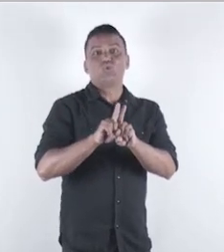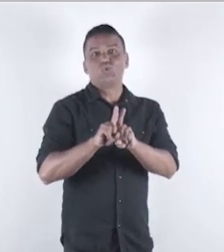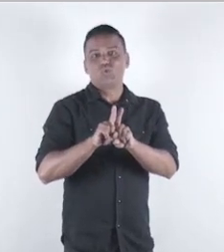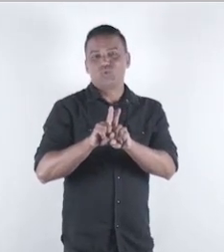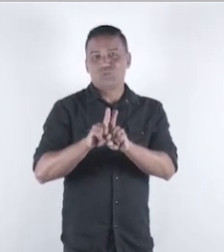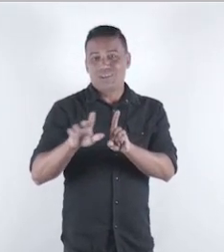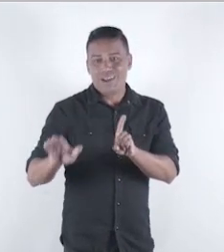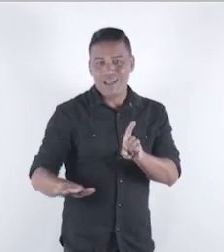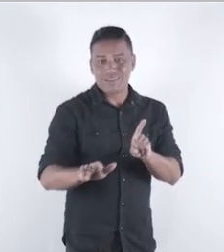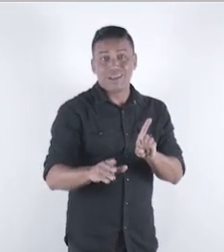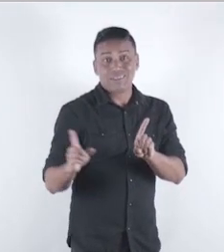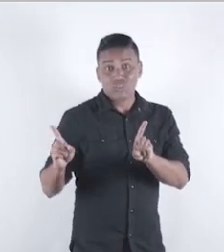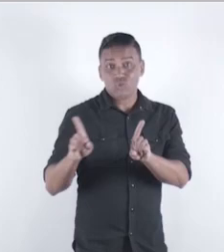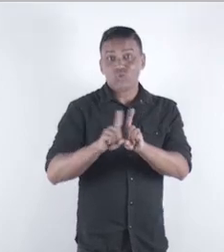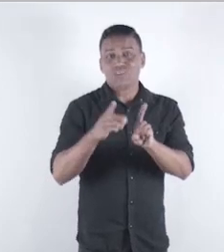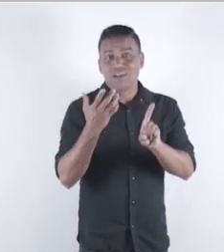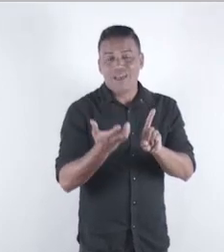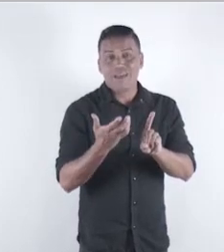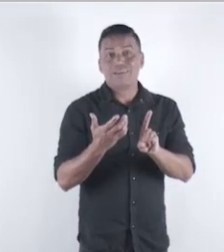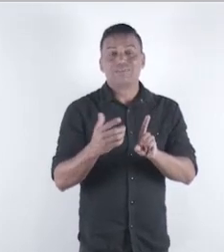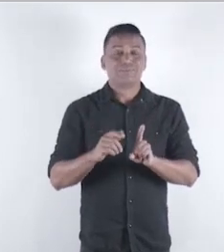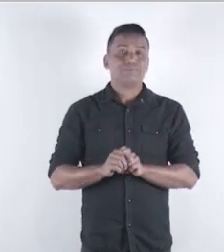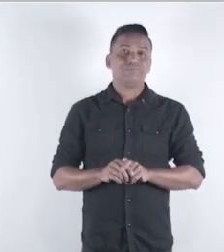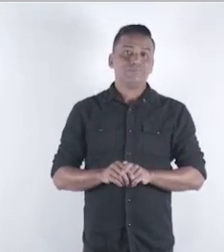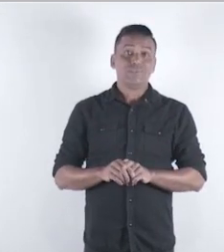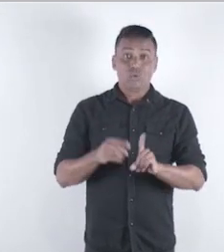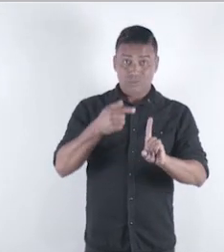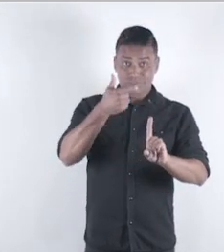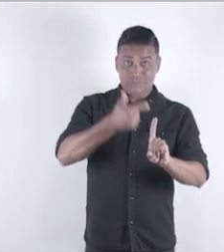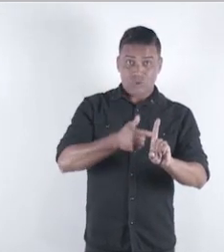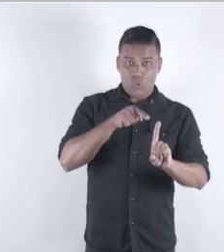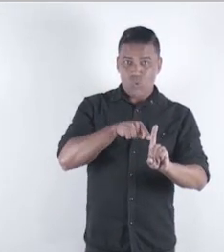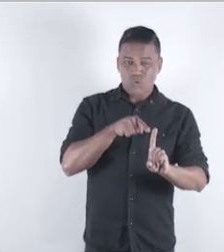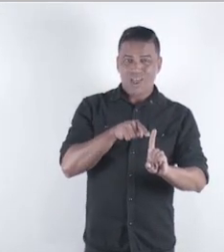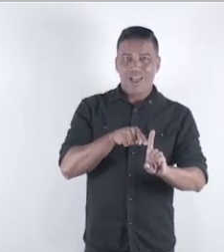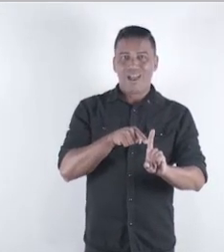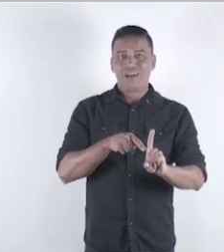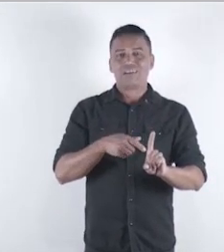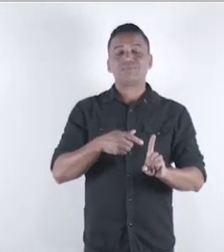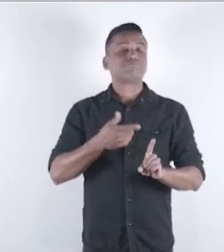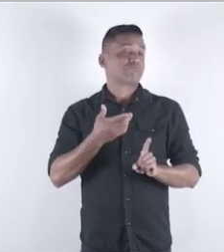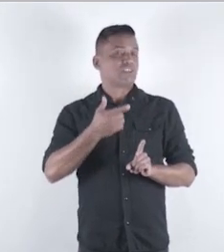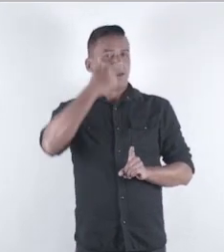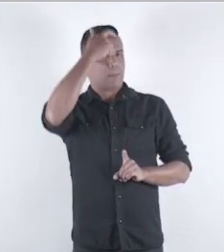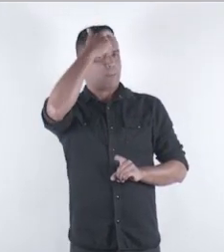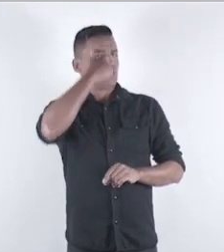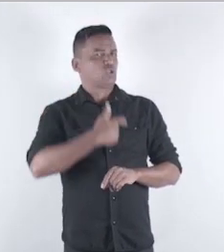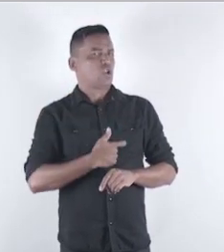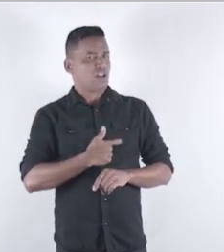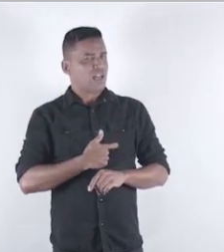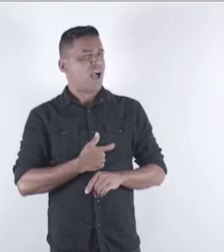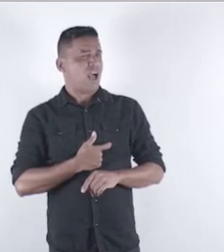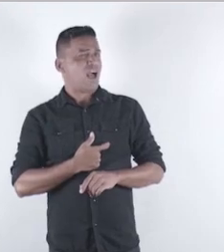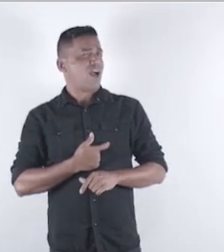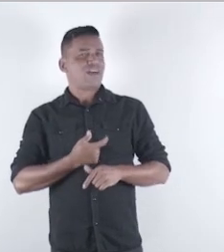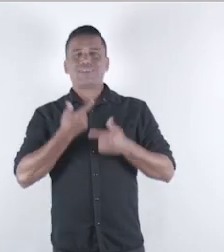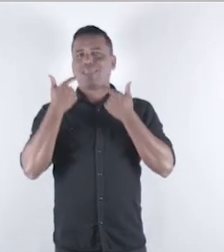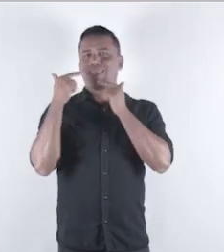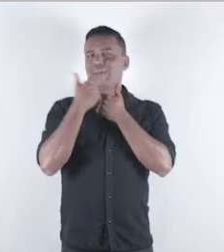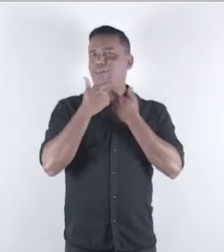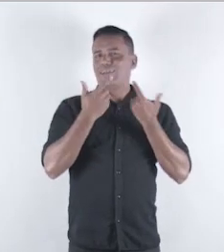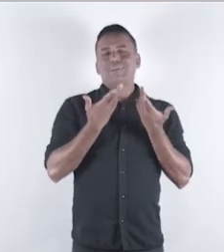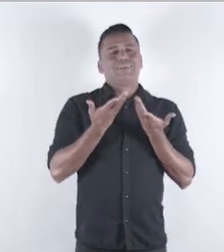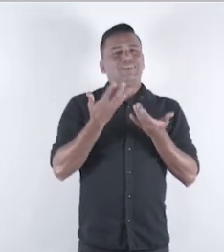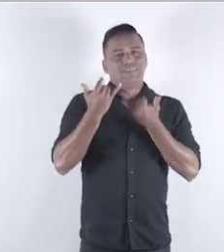da segunda criança. E a segunda, ela tinha uma personalidade muito exuberante, muito extrovertida, e